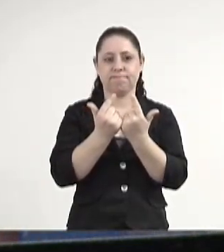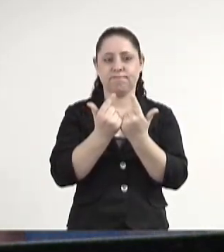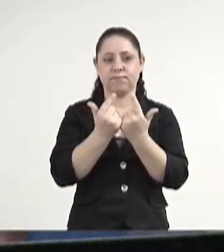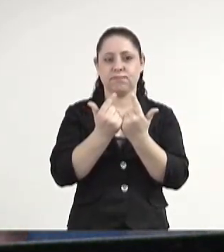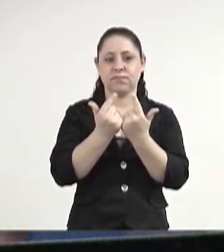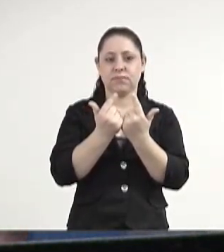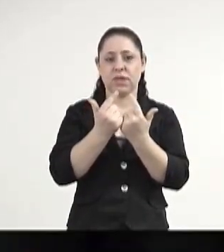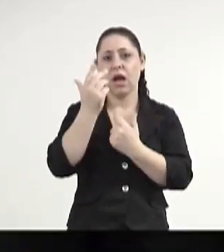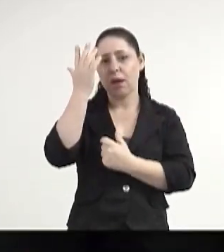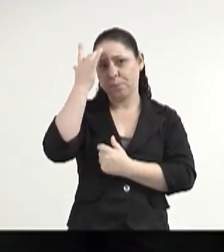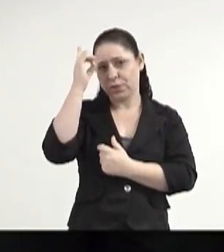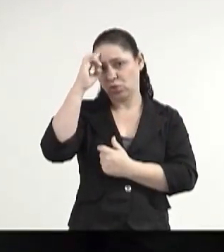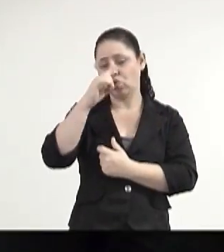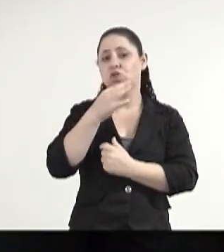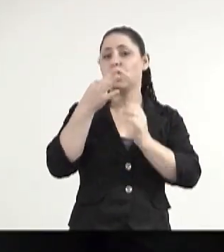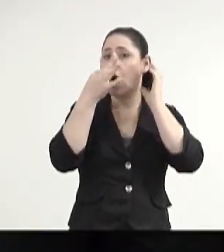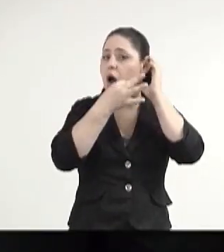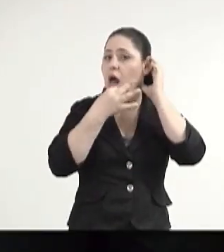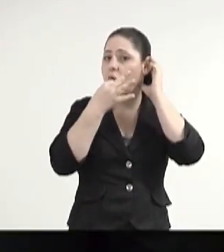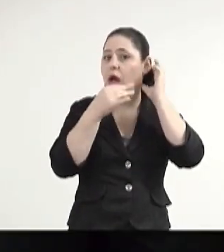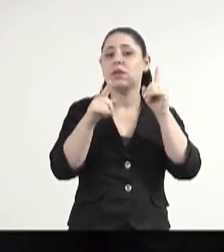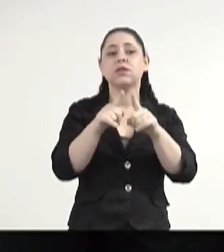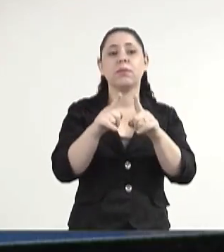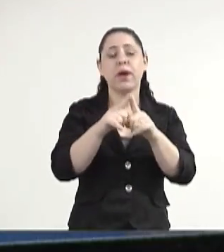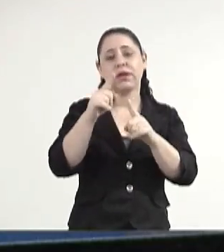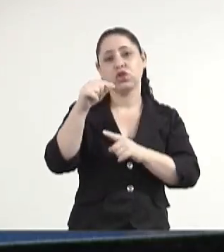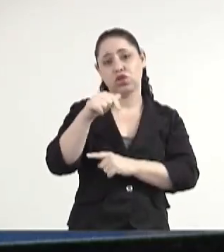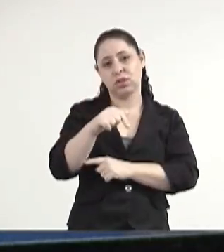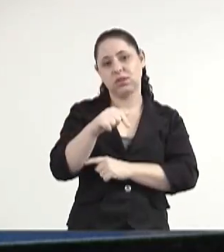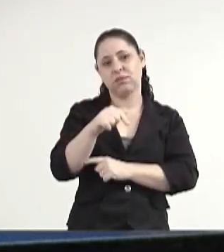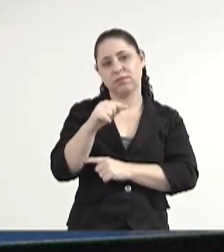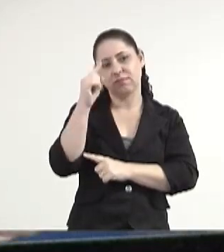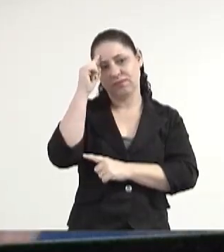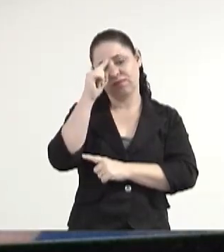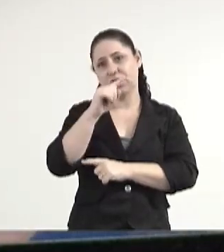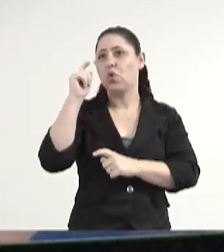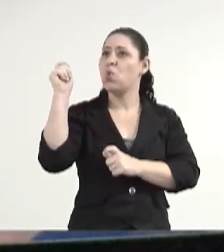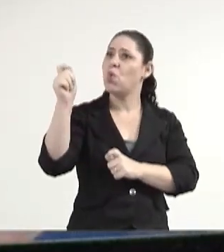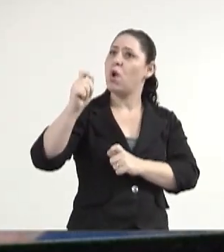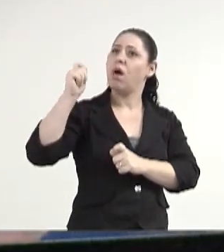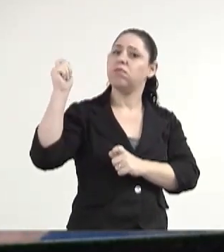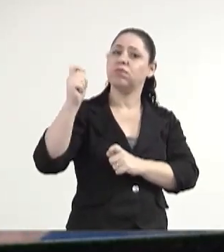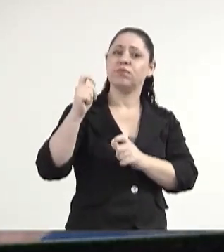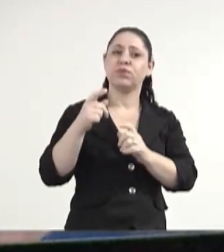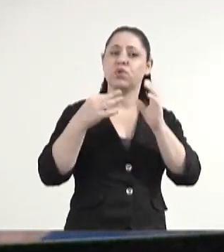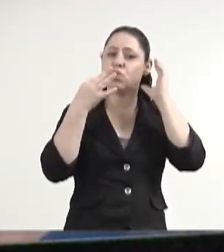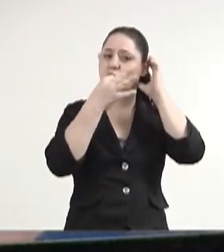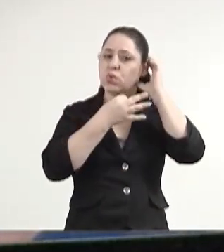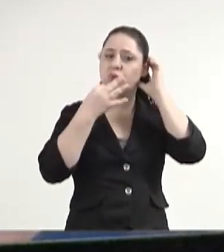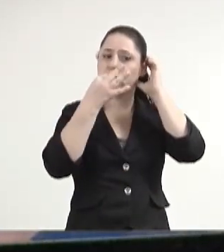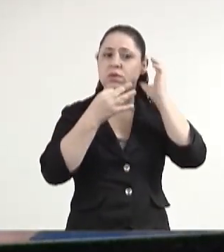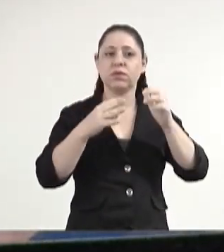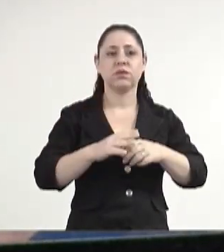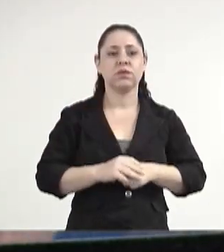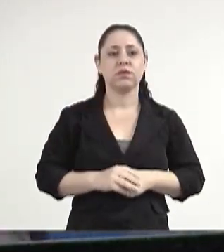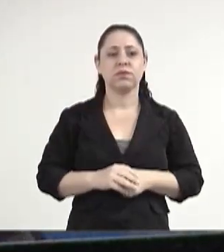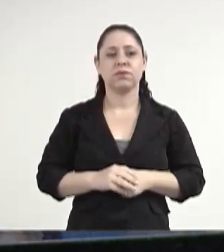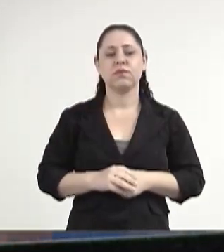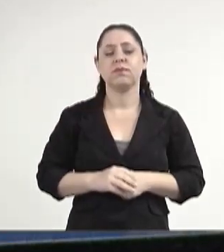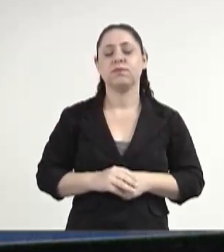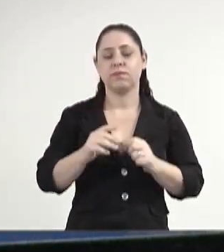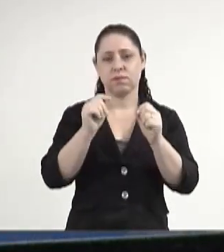casa. Amanhã é dia do radialista, né? Também. Então, dia 7. Perdemos o cowboy do rádio, fica a moção da